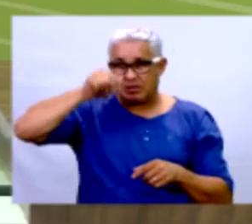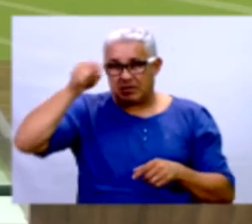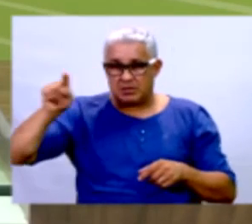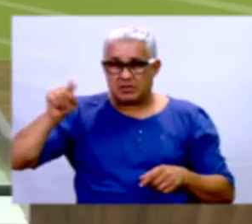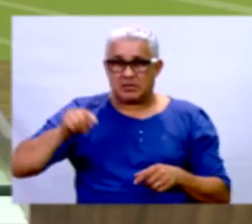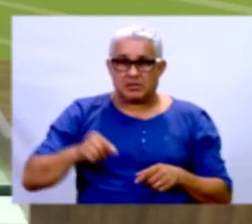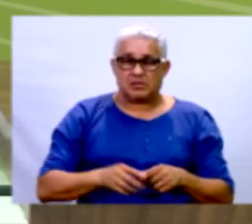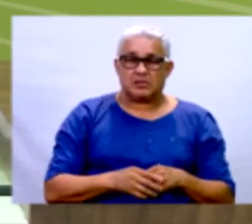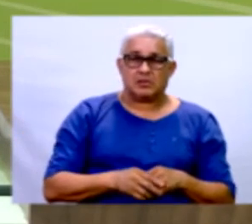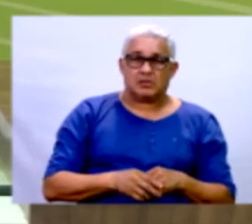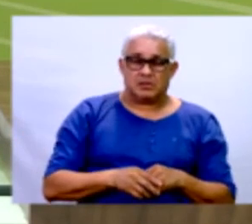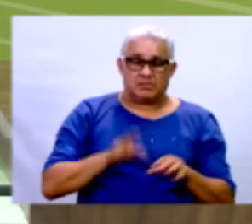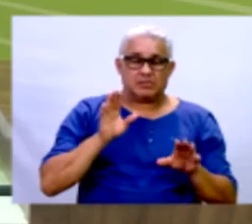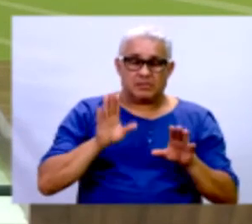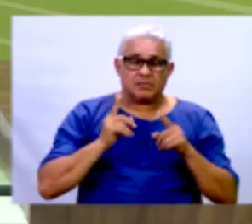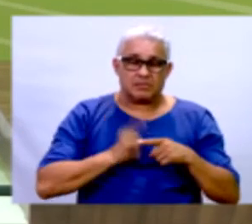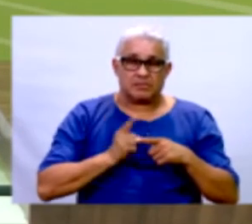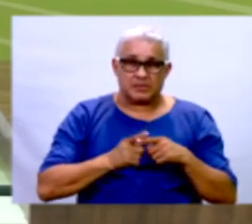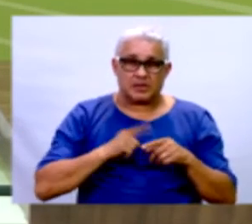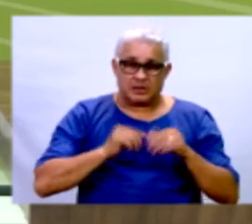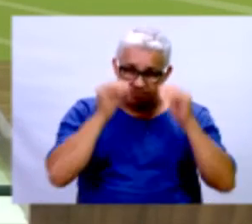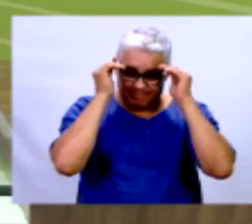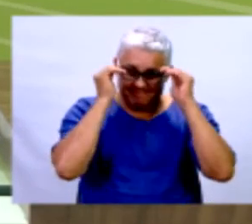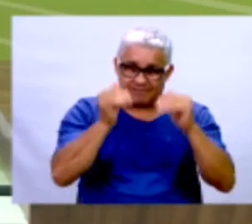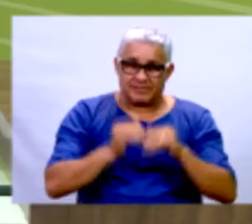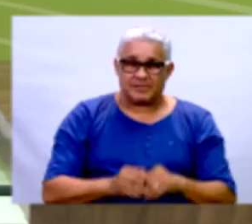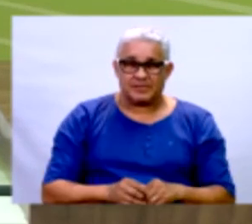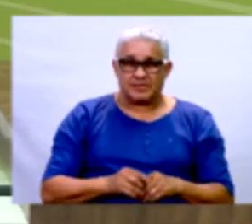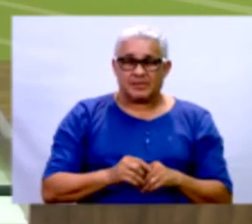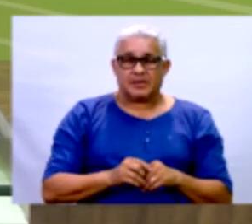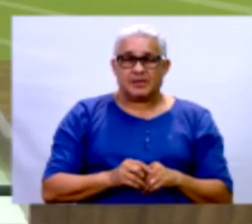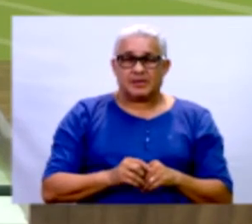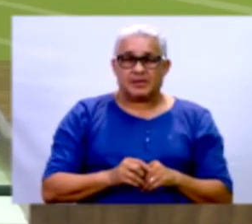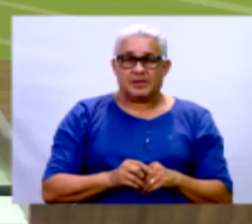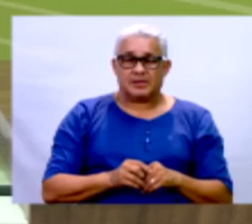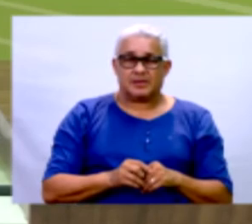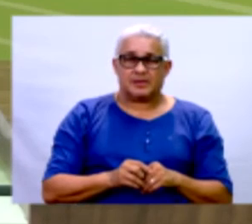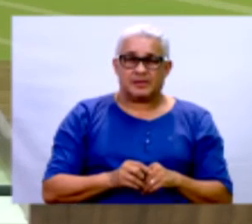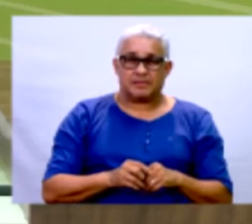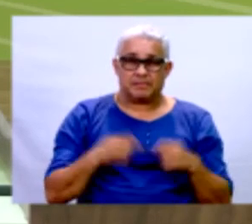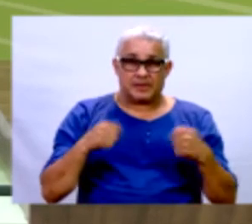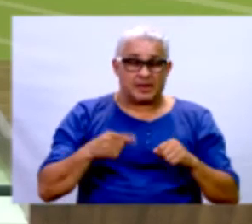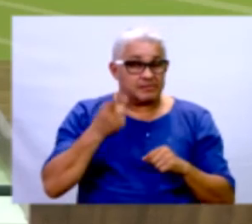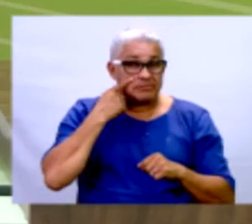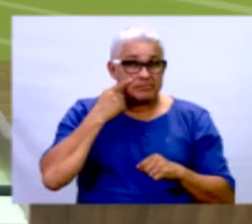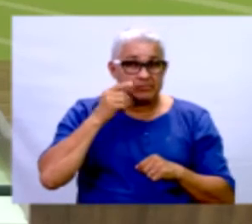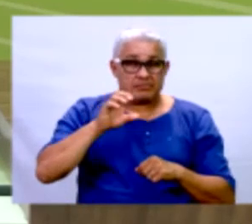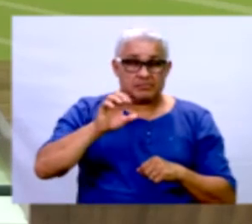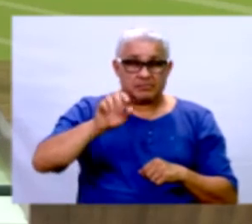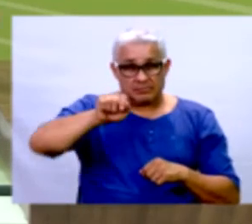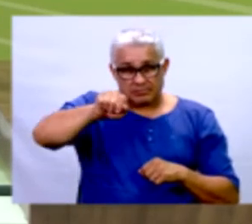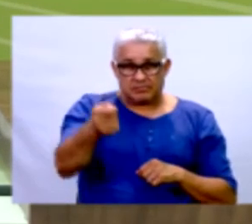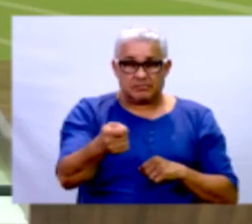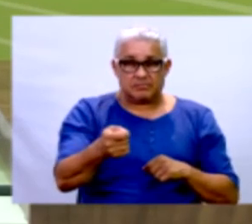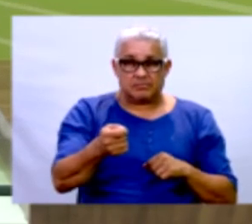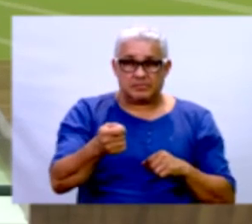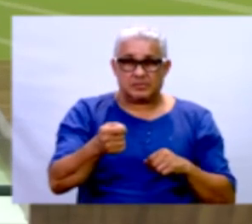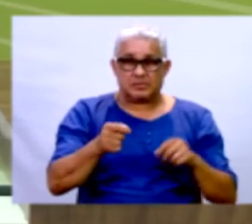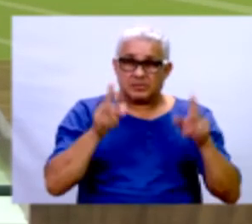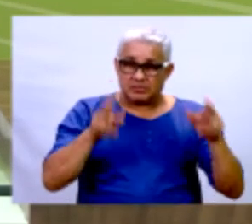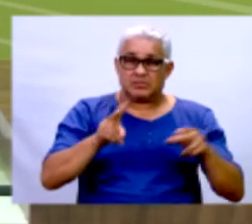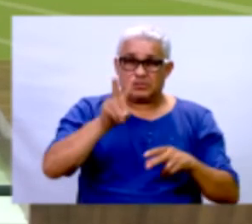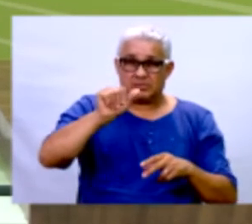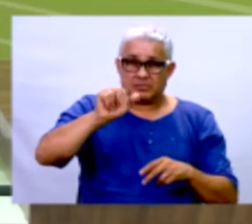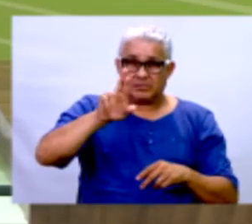de declaração de variáveis. Tentem enxergar uma chave como se fosse uma variável na hora de